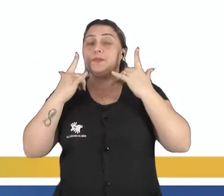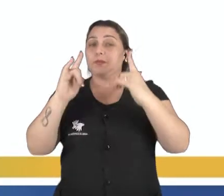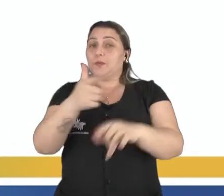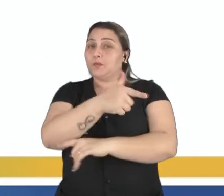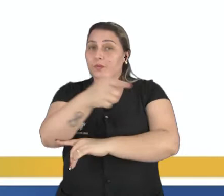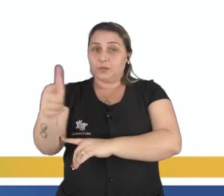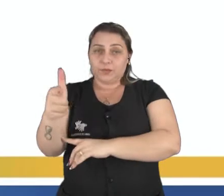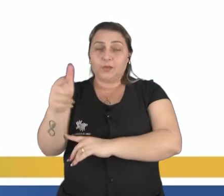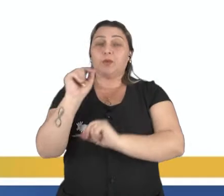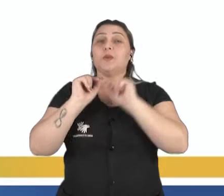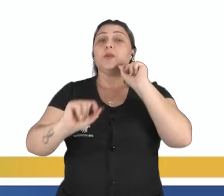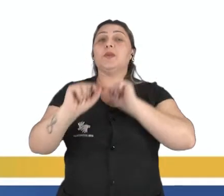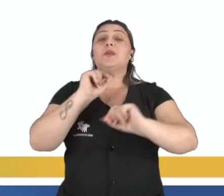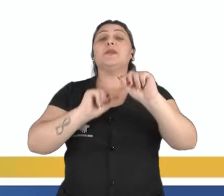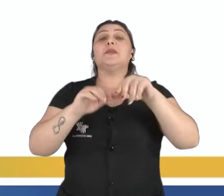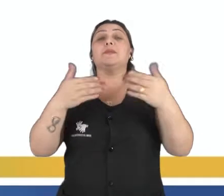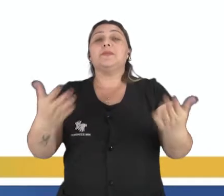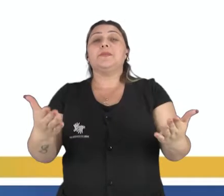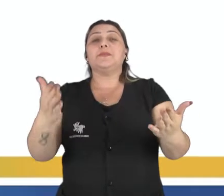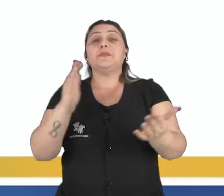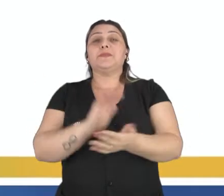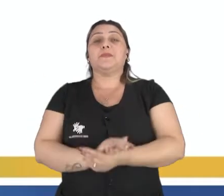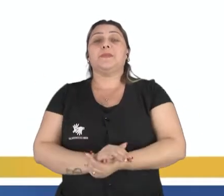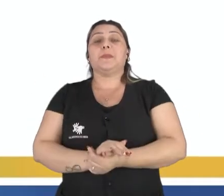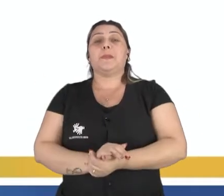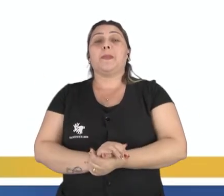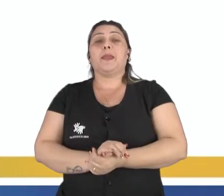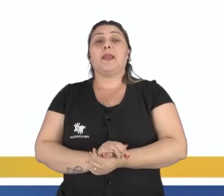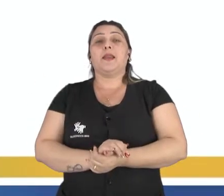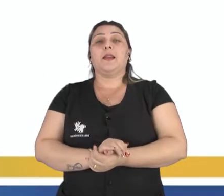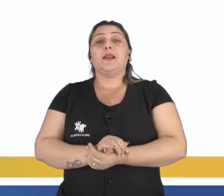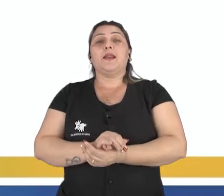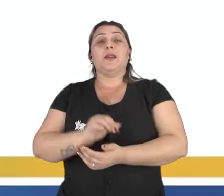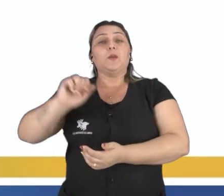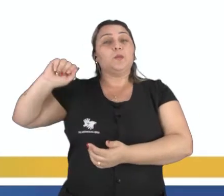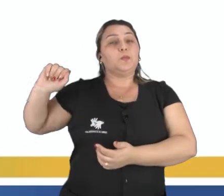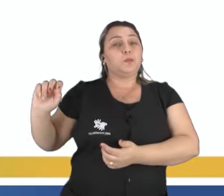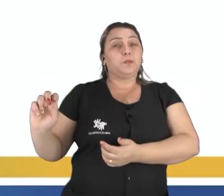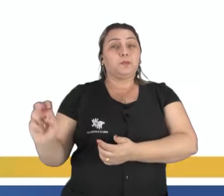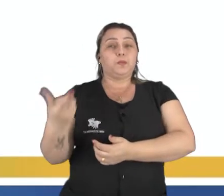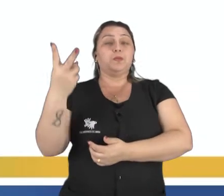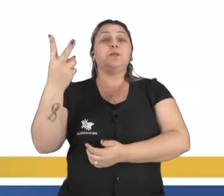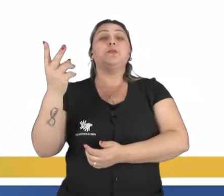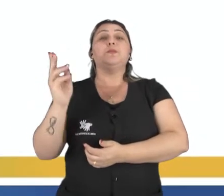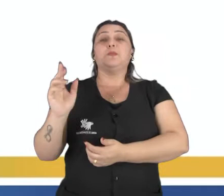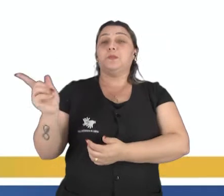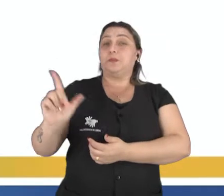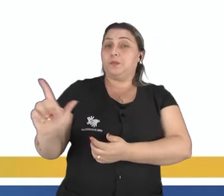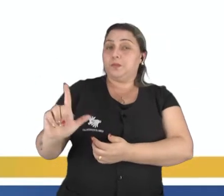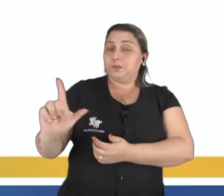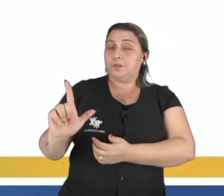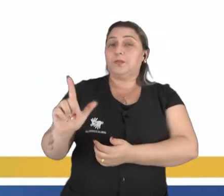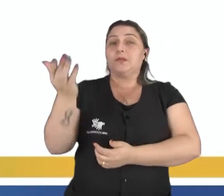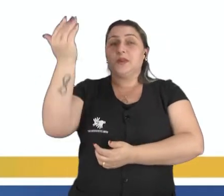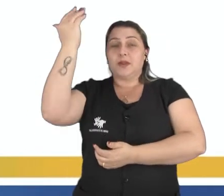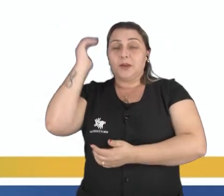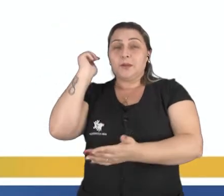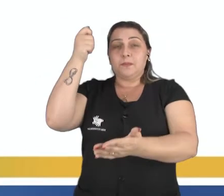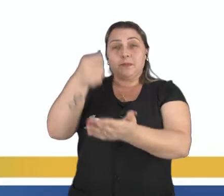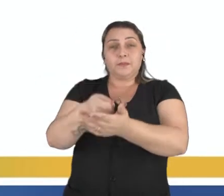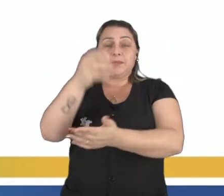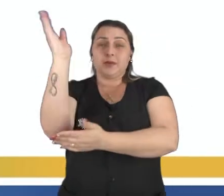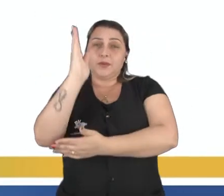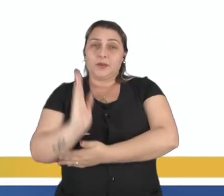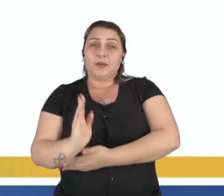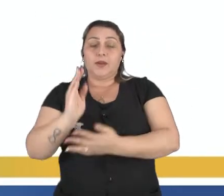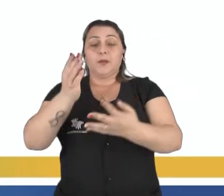áreas permutadas, estabeleceu-se ainda uma indenização, né, de 2 milhões de libras esterlinas, a ser paga pelo